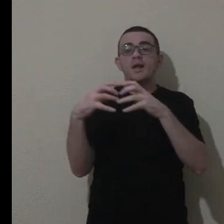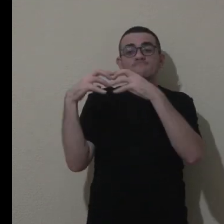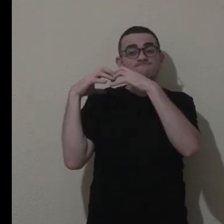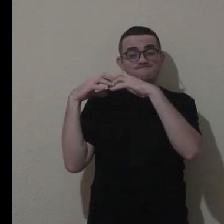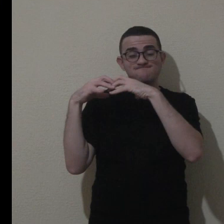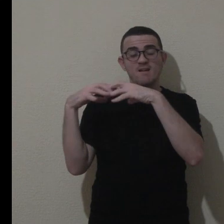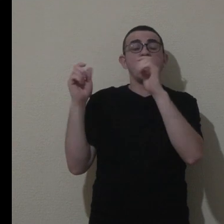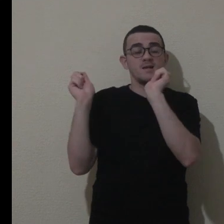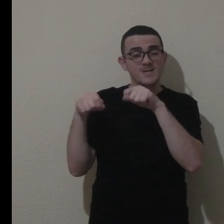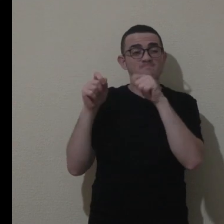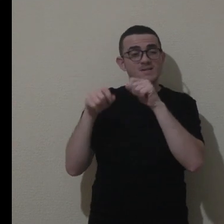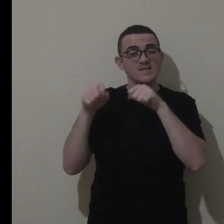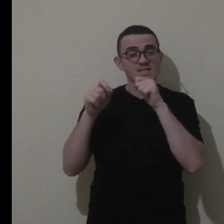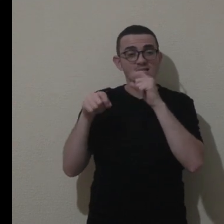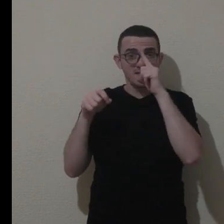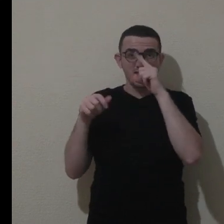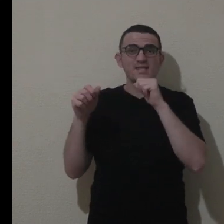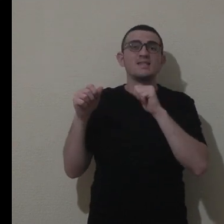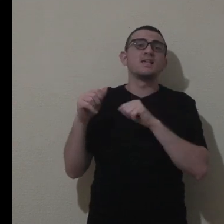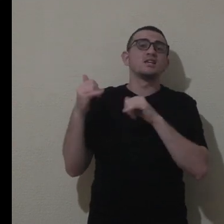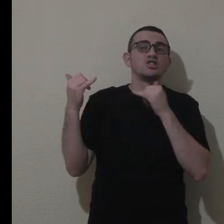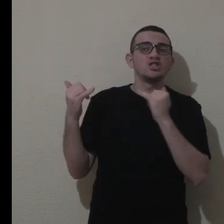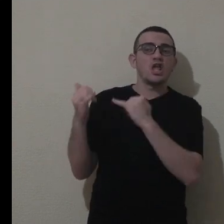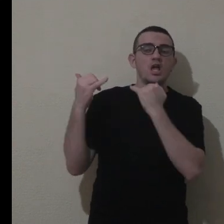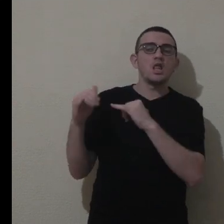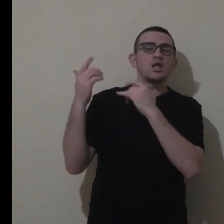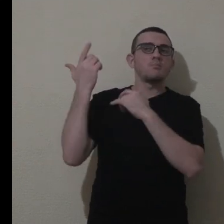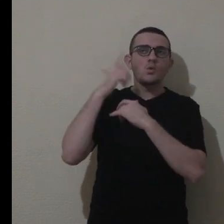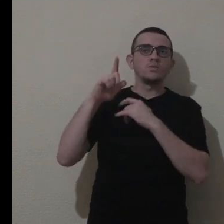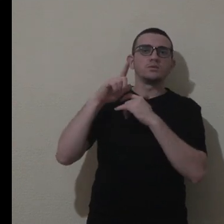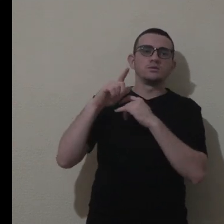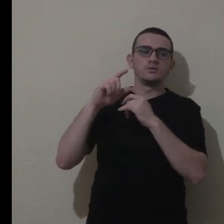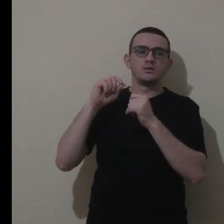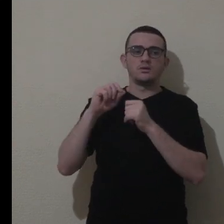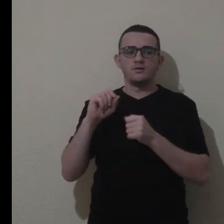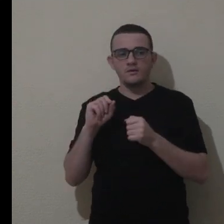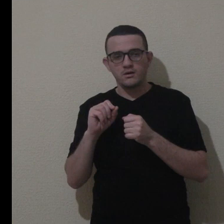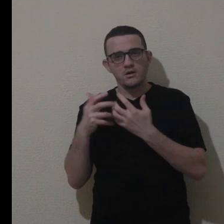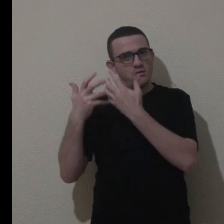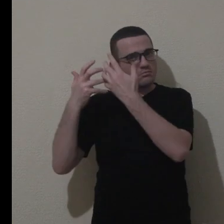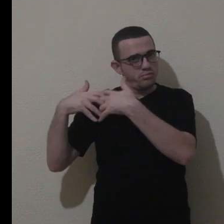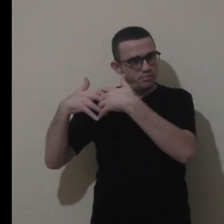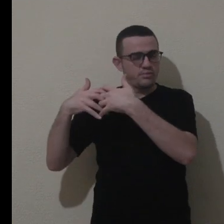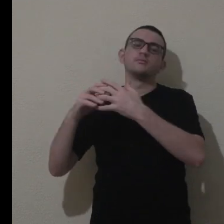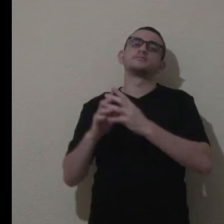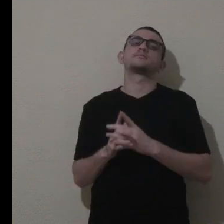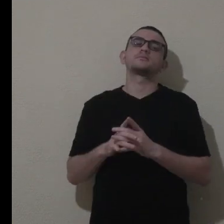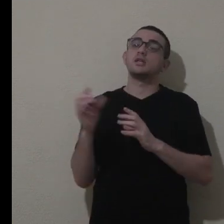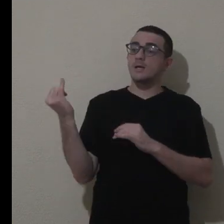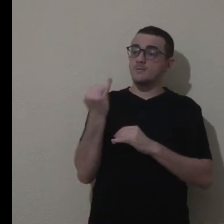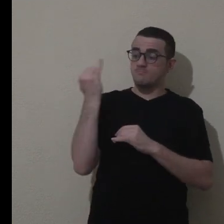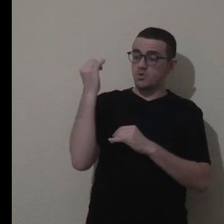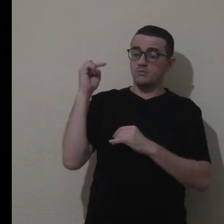uma estrutura que demanda muito aporte energético para o seu funcionamento. Então, esse é um ponto importante.